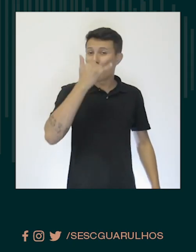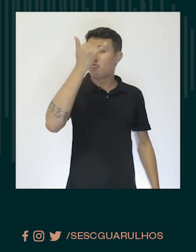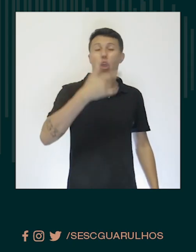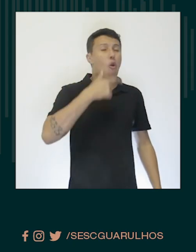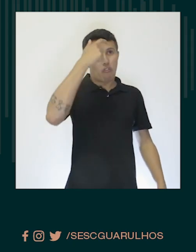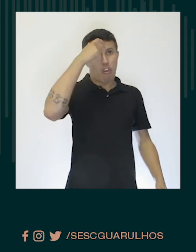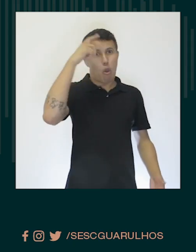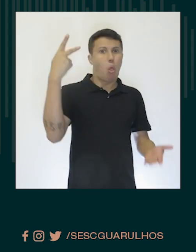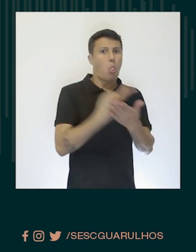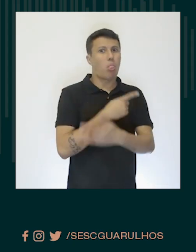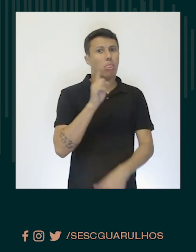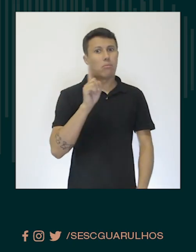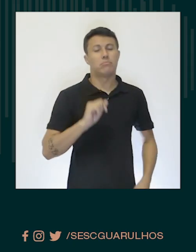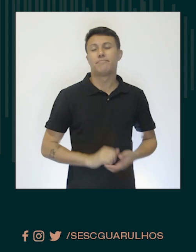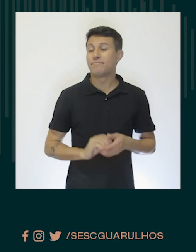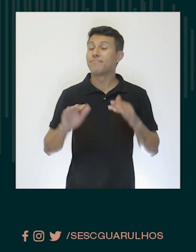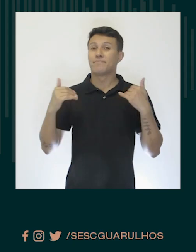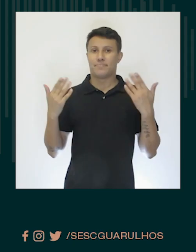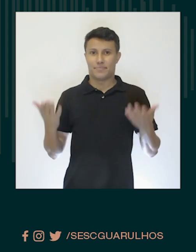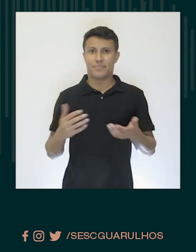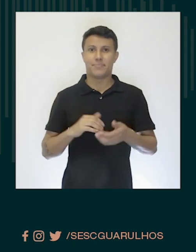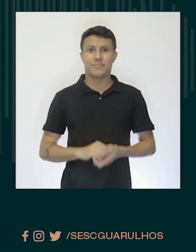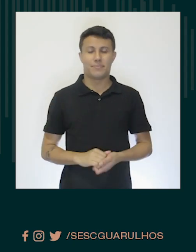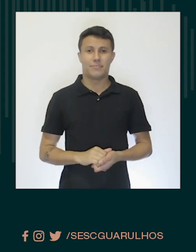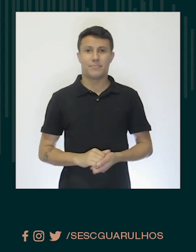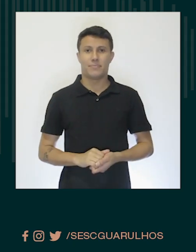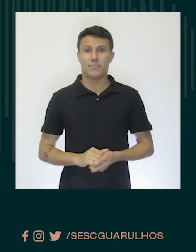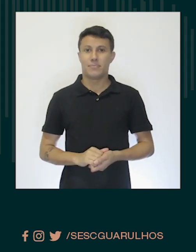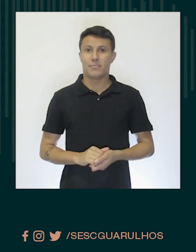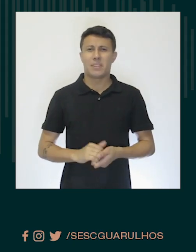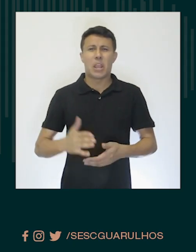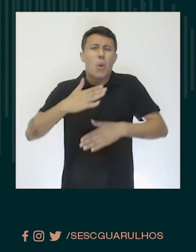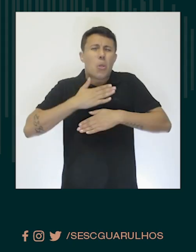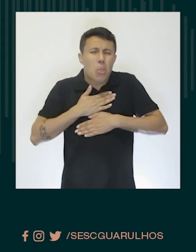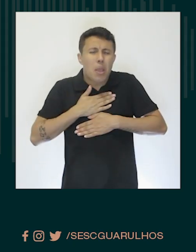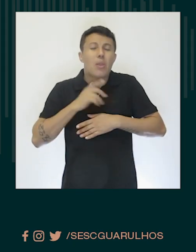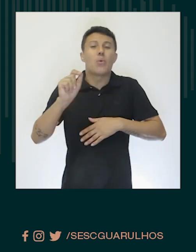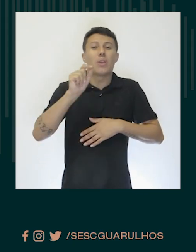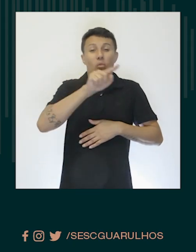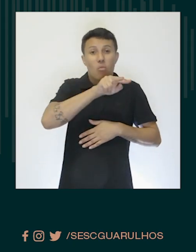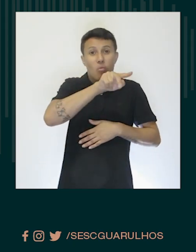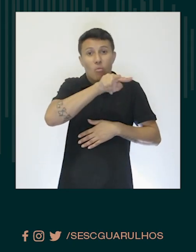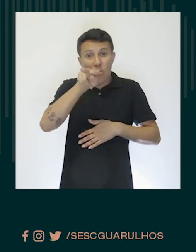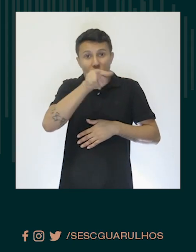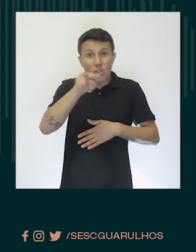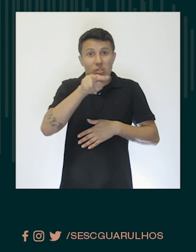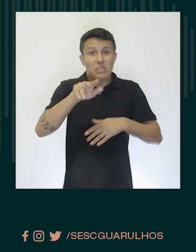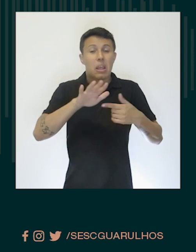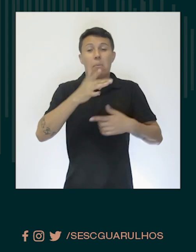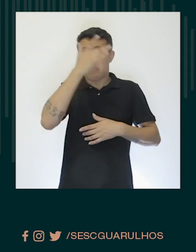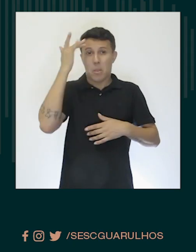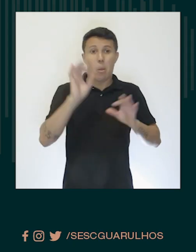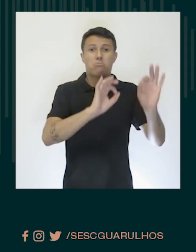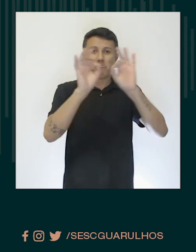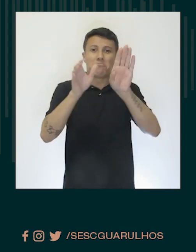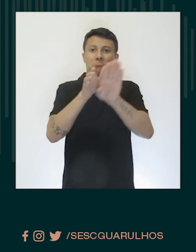Total. Bom, gente, gostaria que vocês falassem pra gente, pro pessoal que tá assistindo o programa, né,